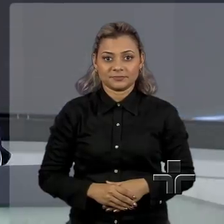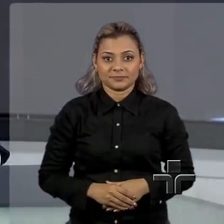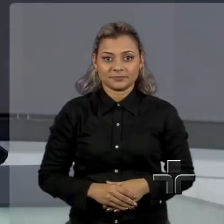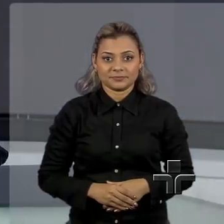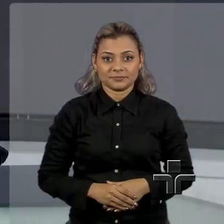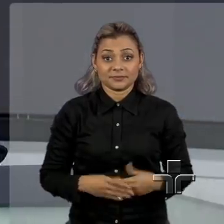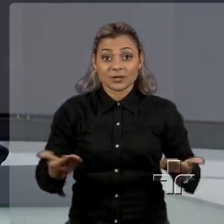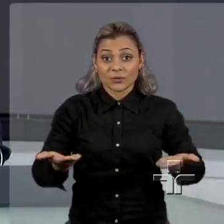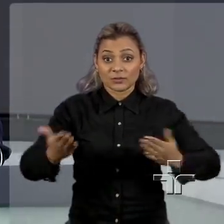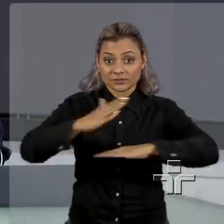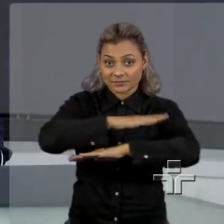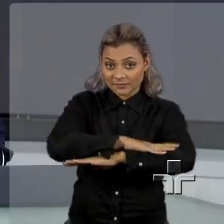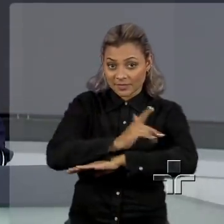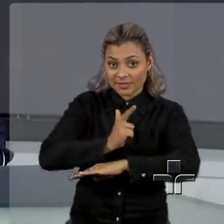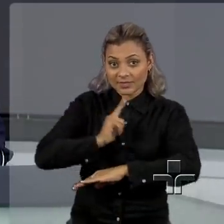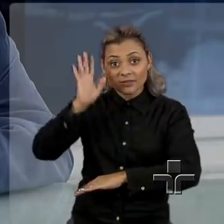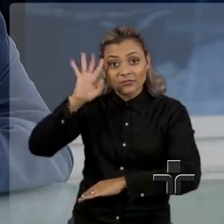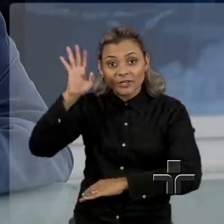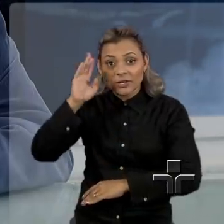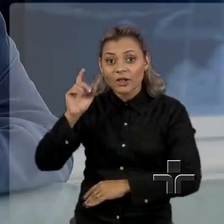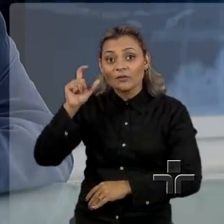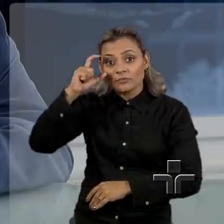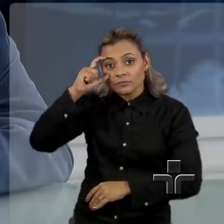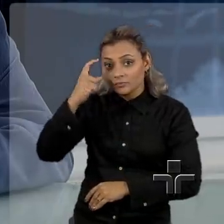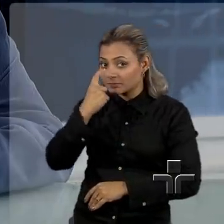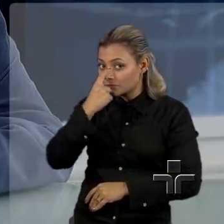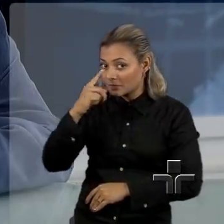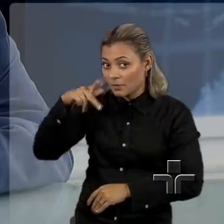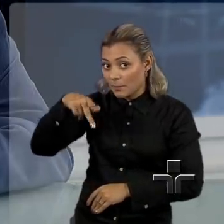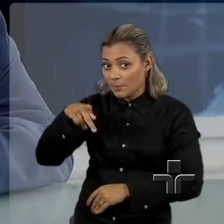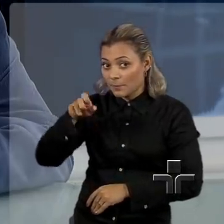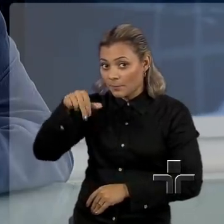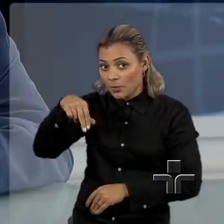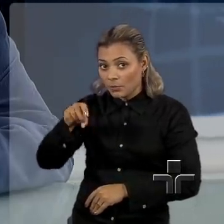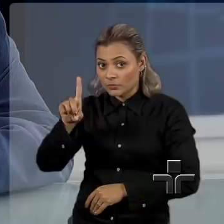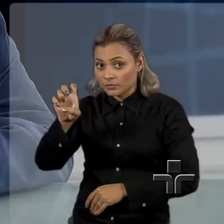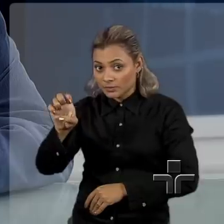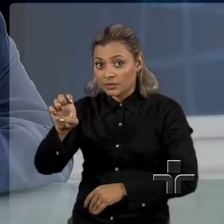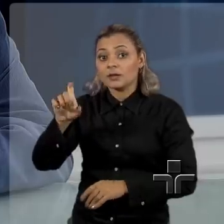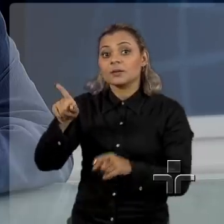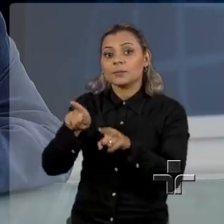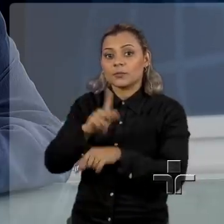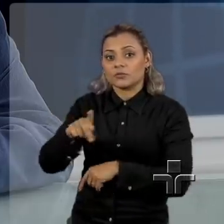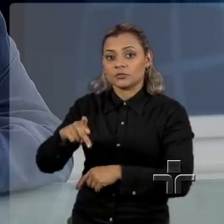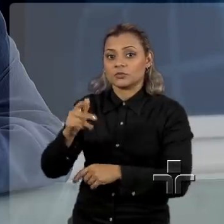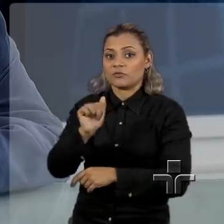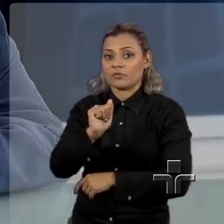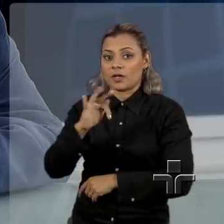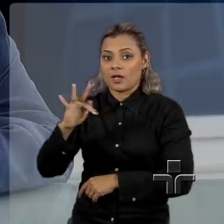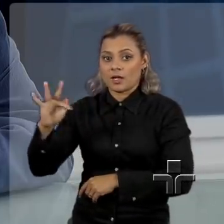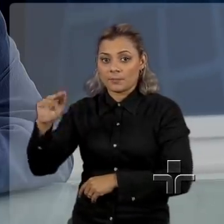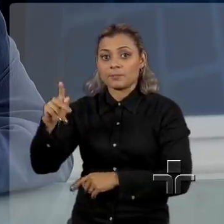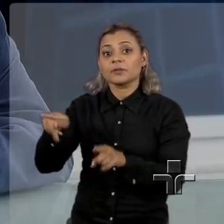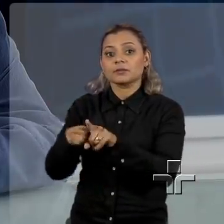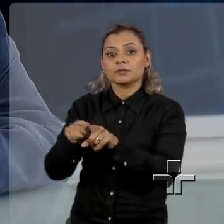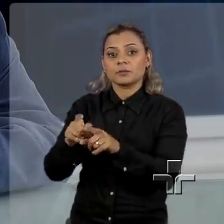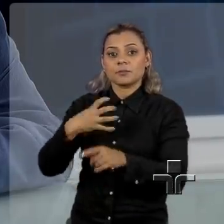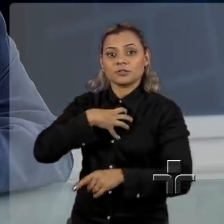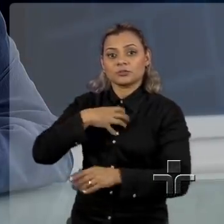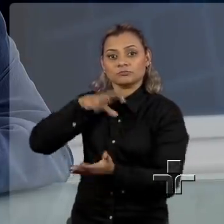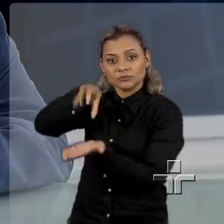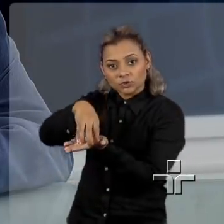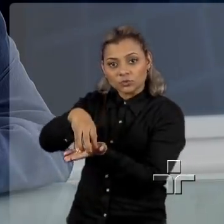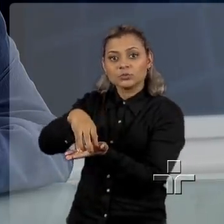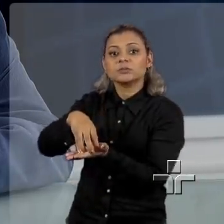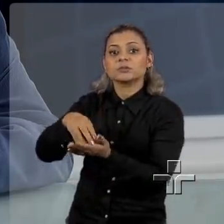Na bancada, temos o filósofo Luiz Felipe Pondé, professor da FAAP e diretor do Laboratório de Política, Comportamento e